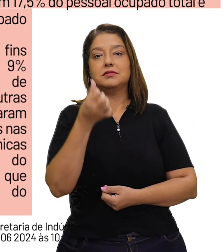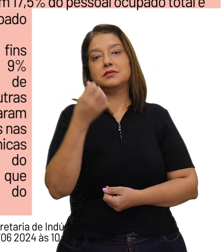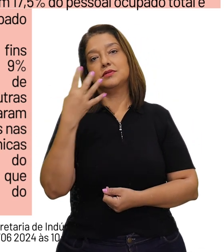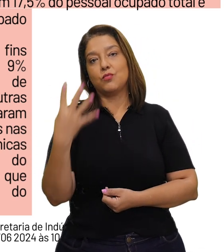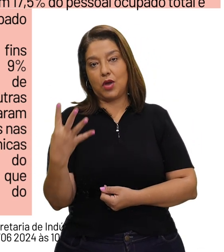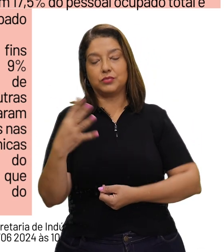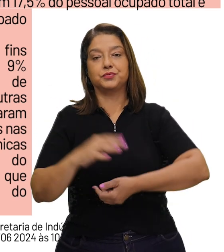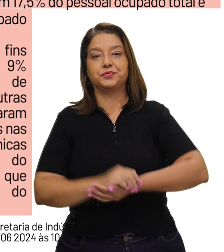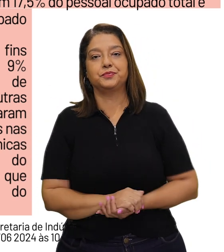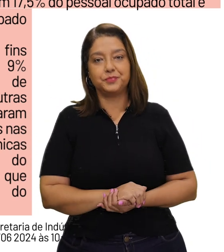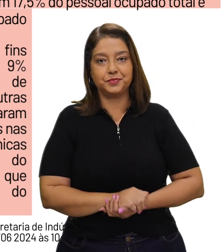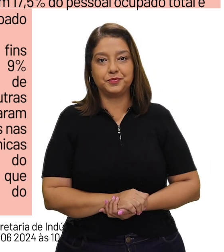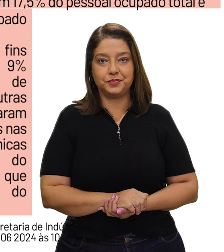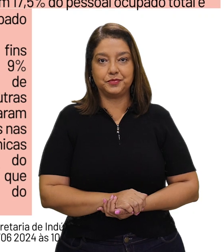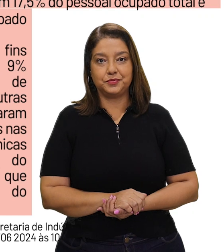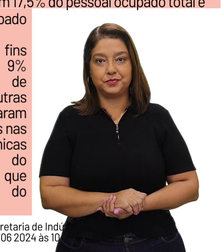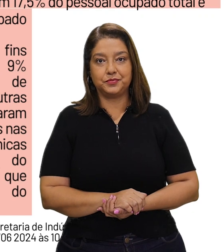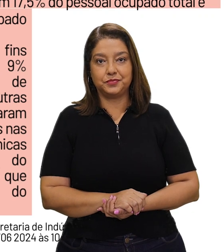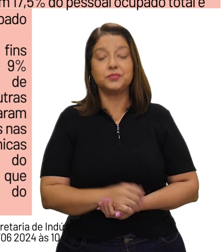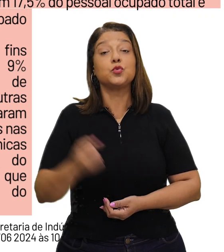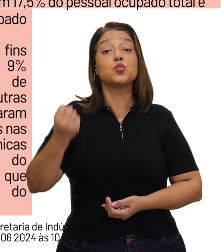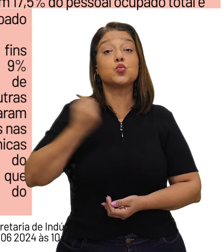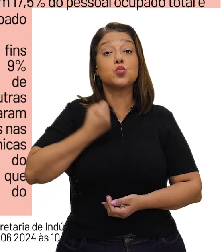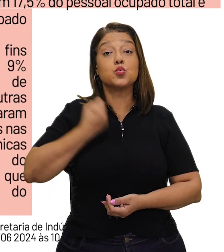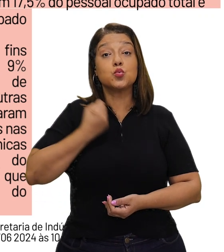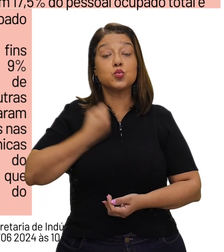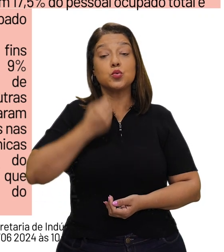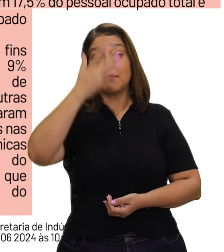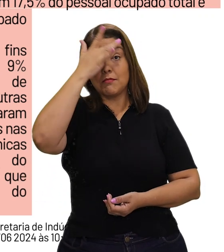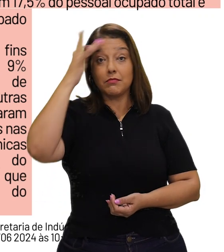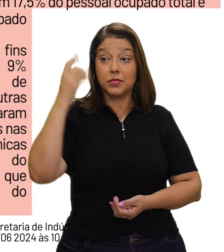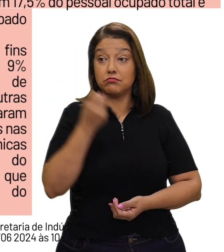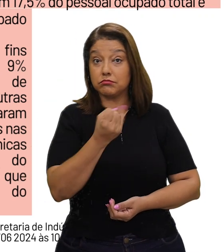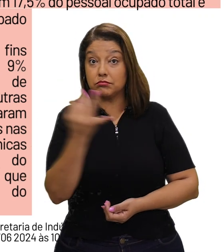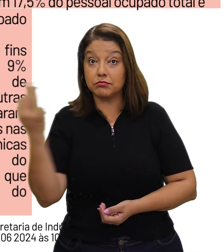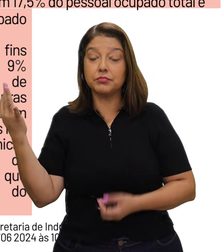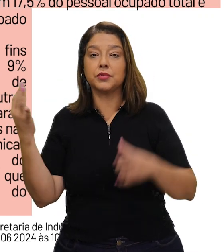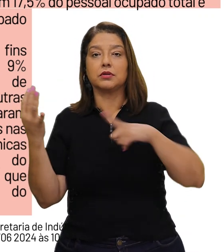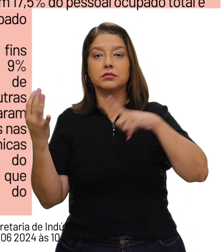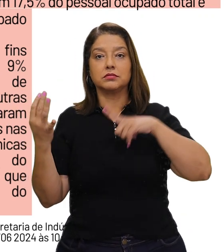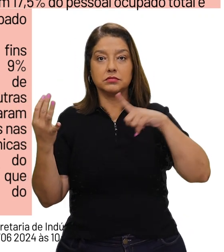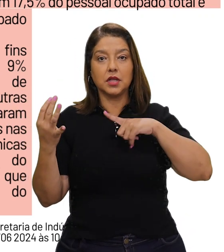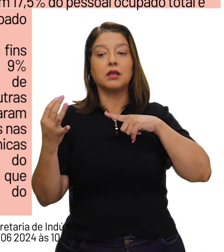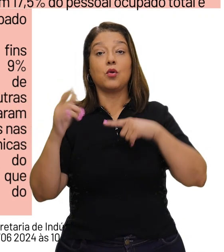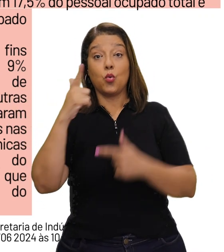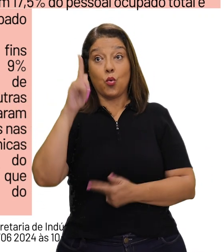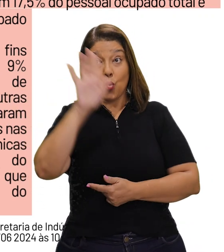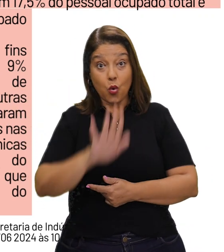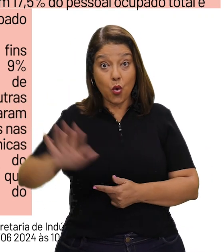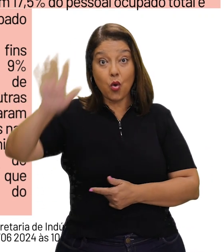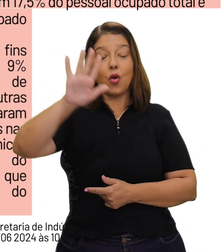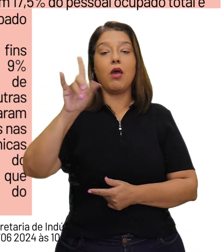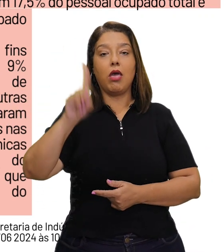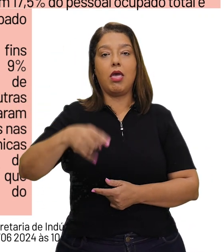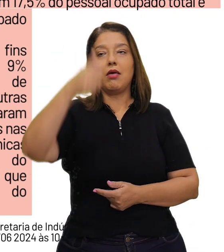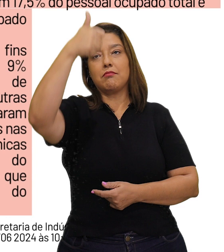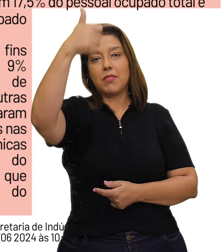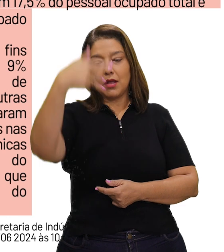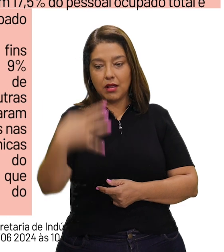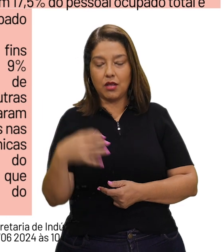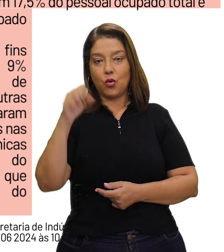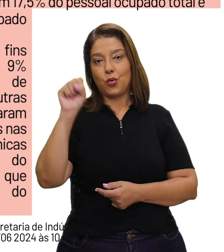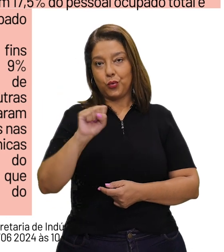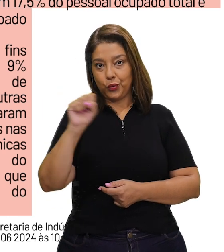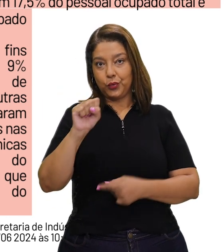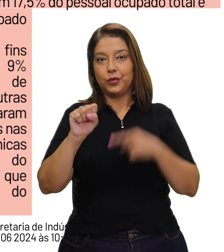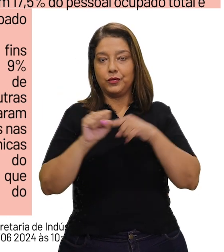25.364 unidades. O número de pessoal ocupado em Goiás também figura na oitava posição no